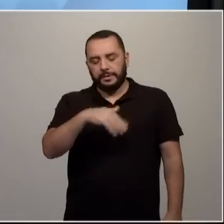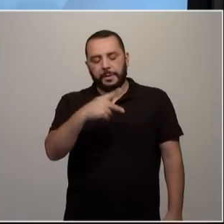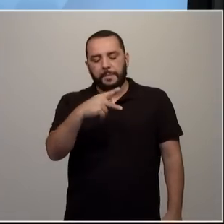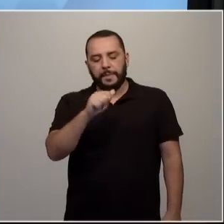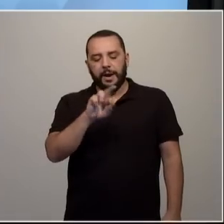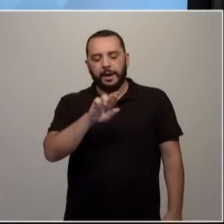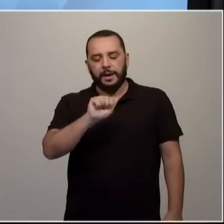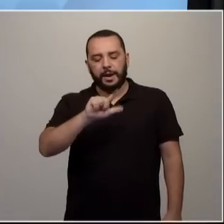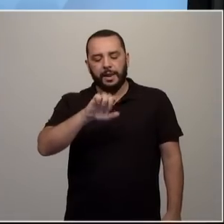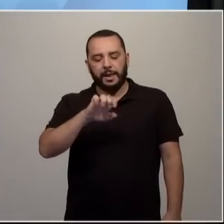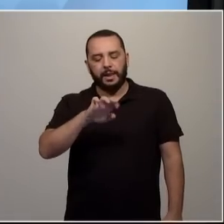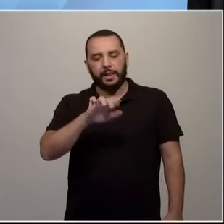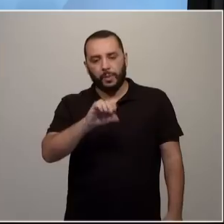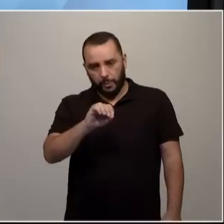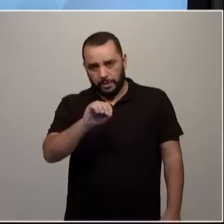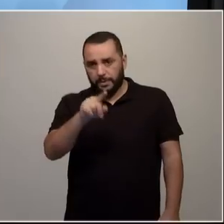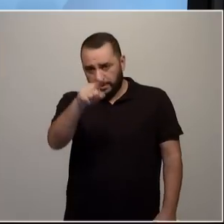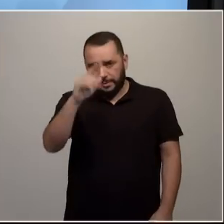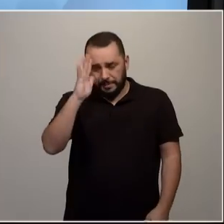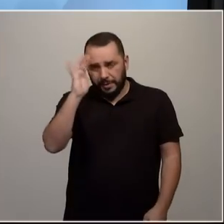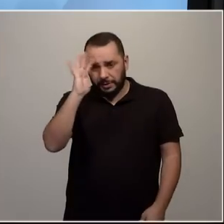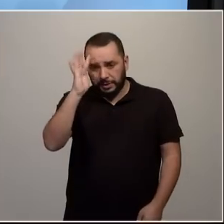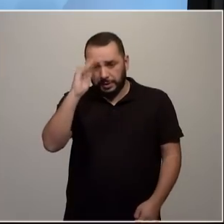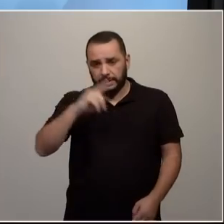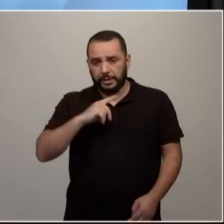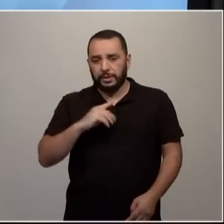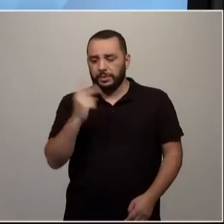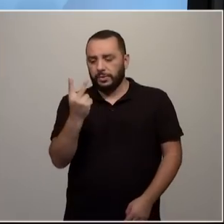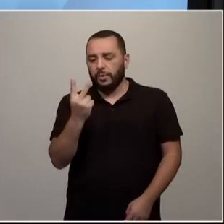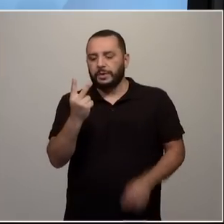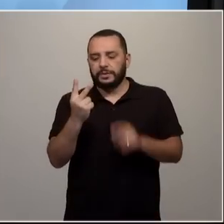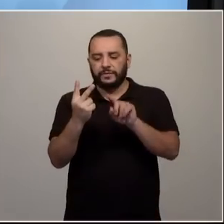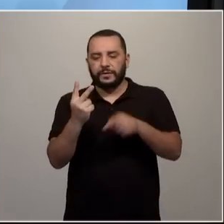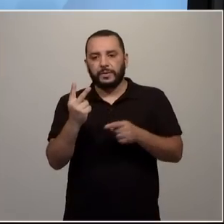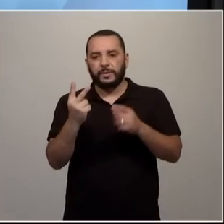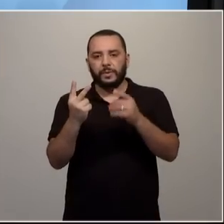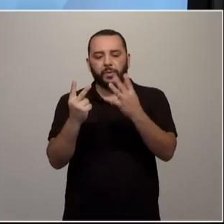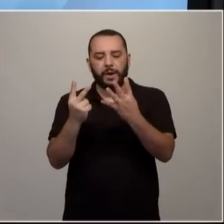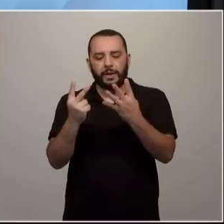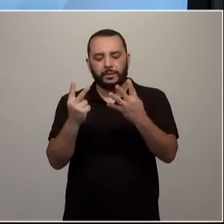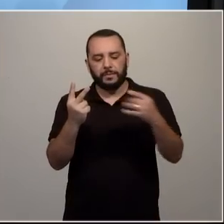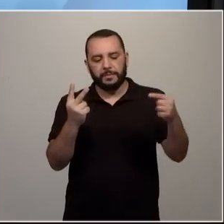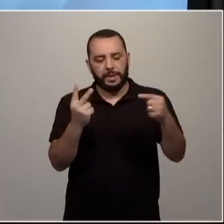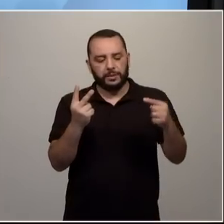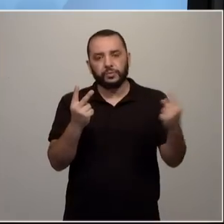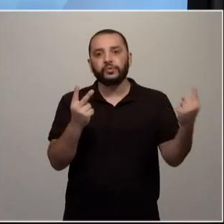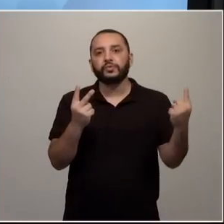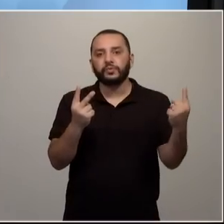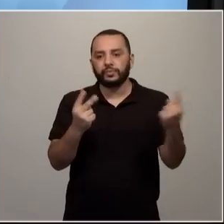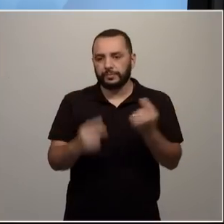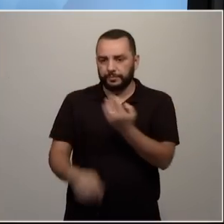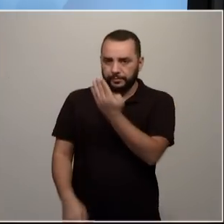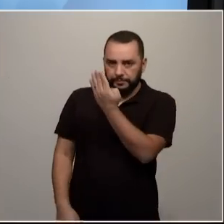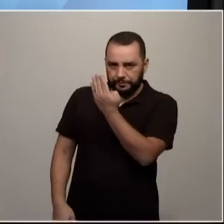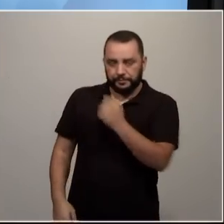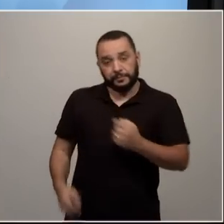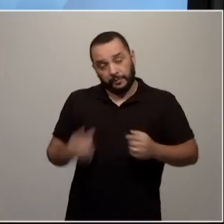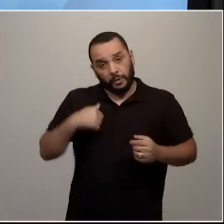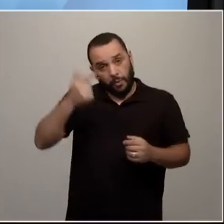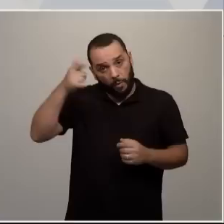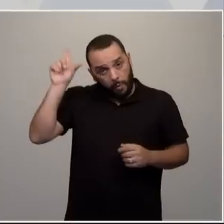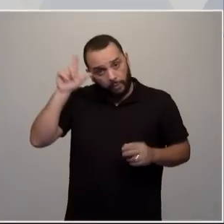vetor 2, 4, menos 1, então ele sai da origem e vai até o ponto 2, 4, menos 1. E imagine esse outro